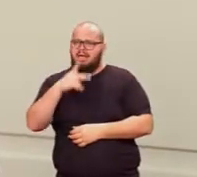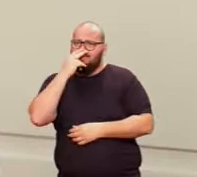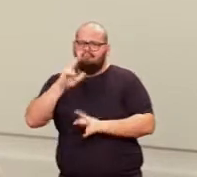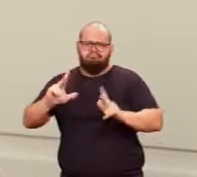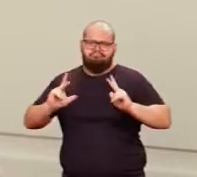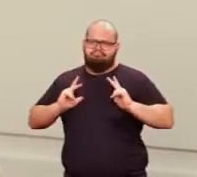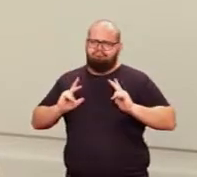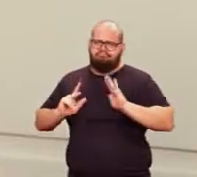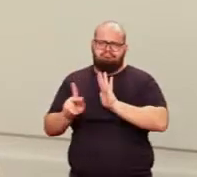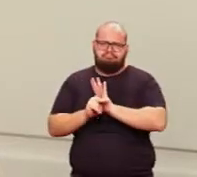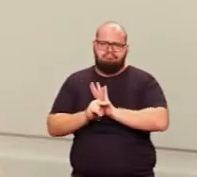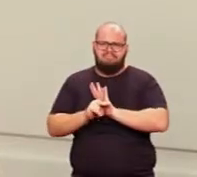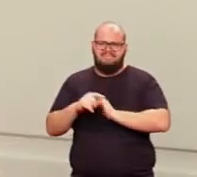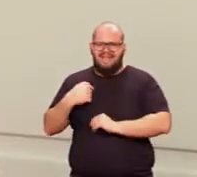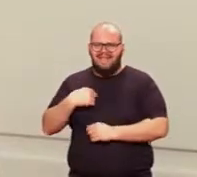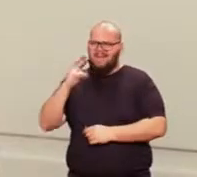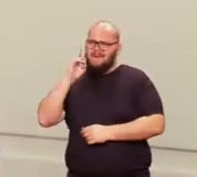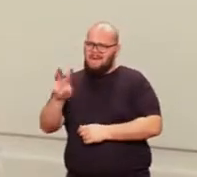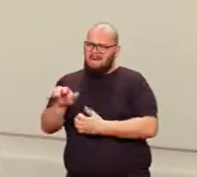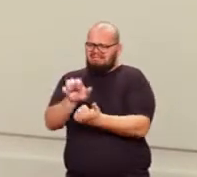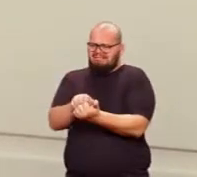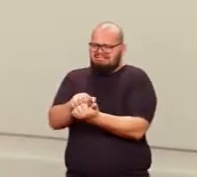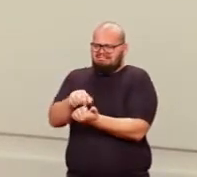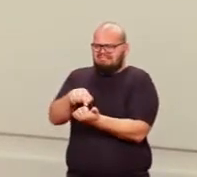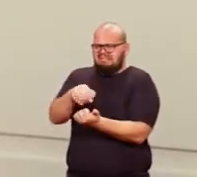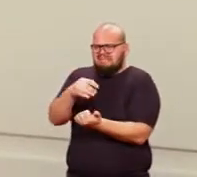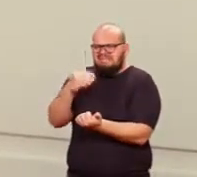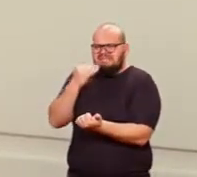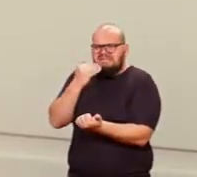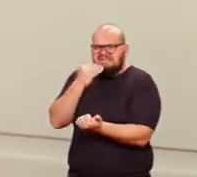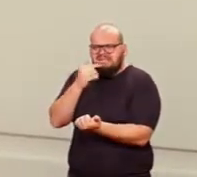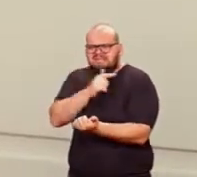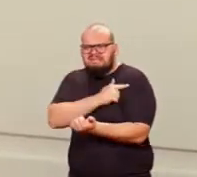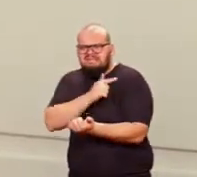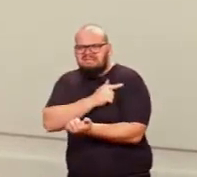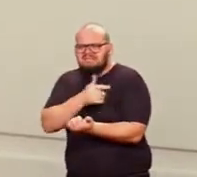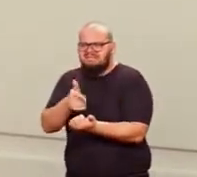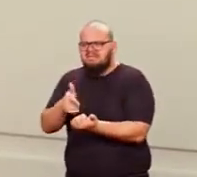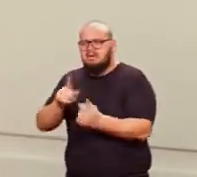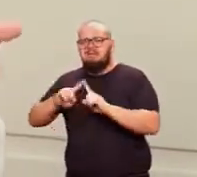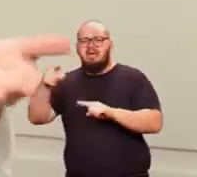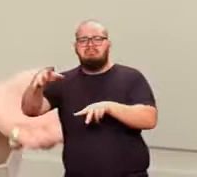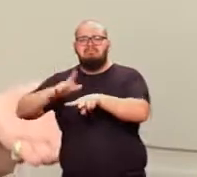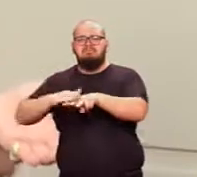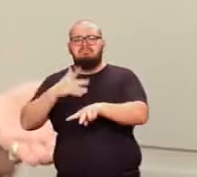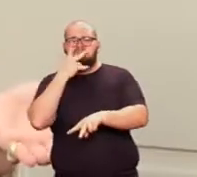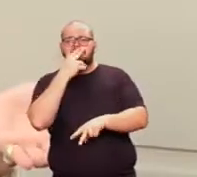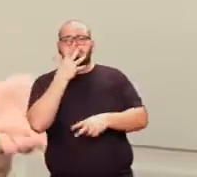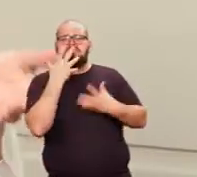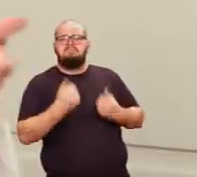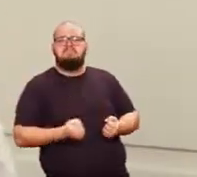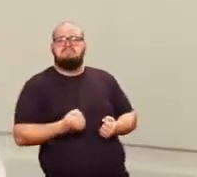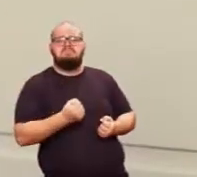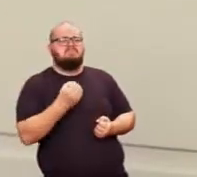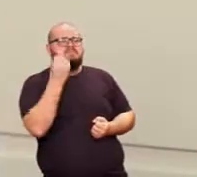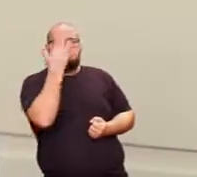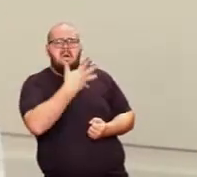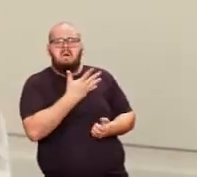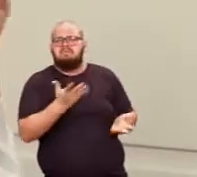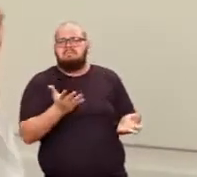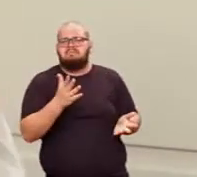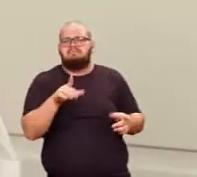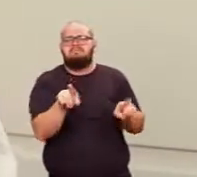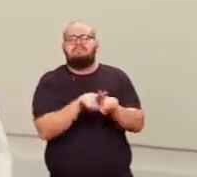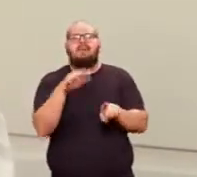muito pessoal. Uhum. Então eu posso achar que aquele dente está feio e o paciente está muito satisfeito com ele. Perfeito. Com a cor.